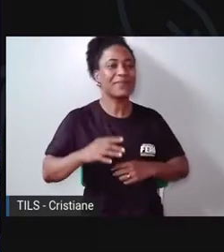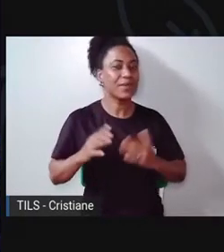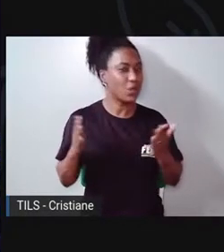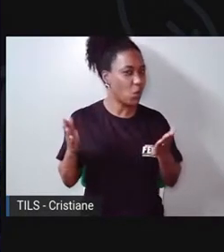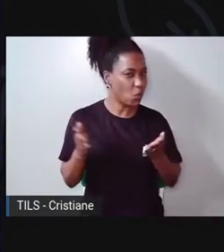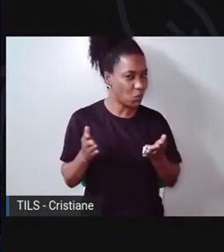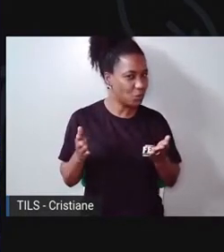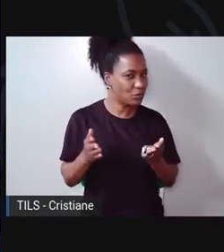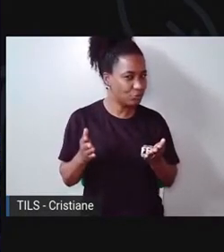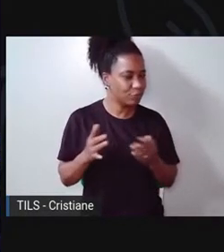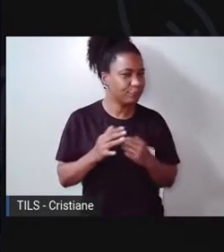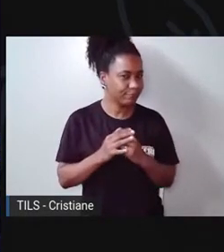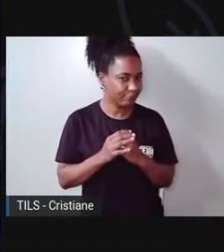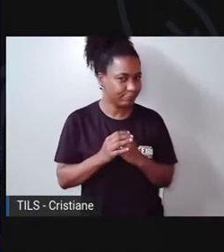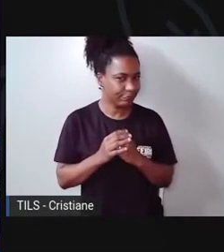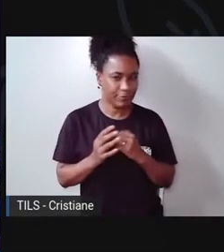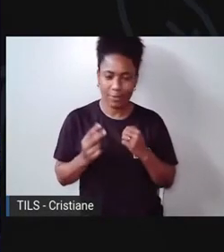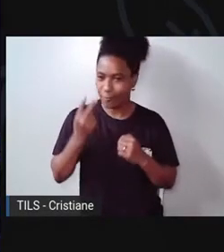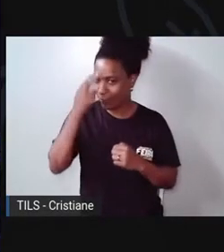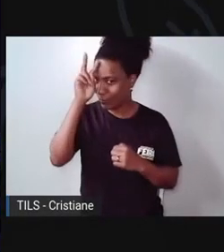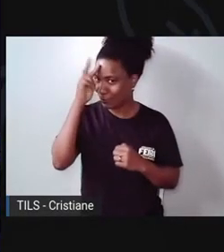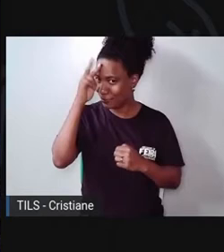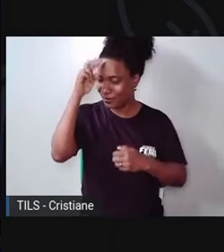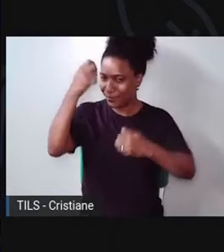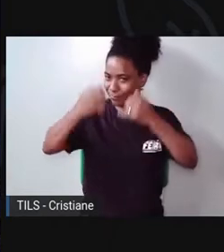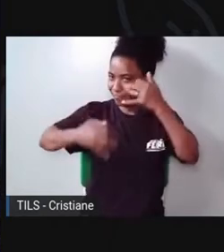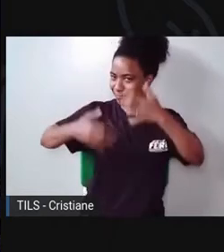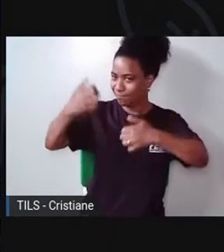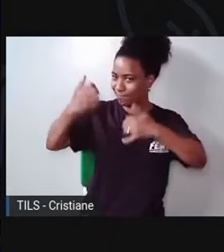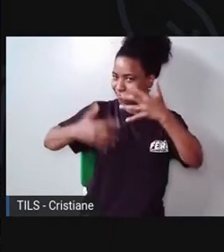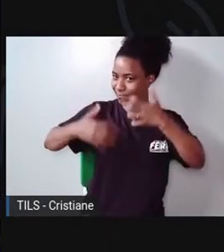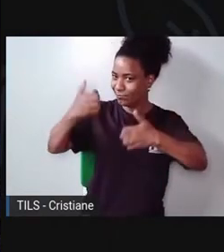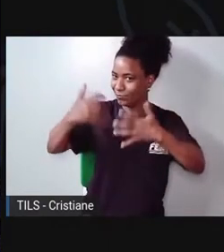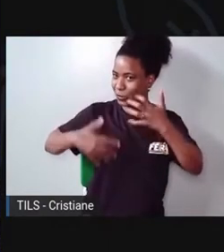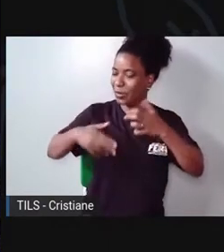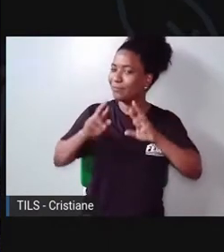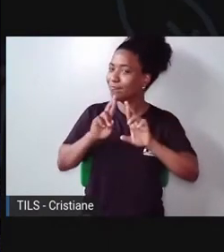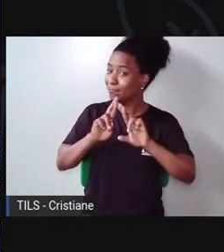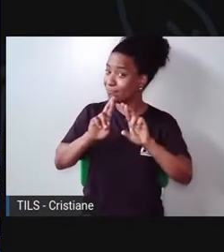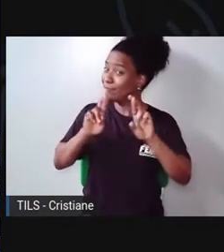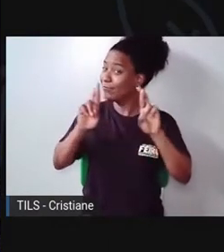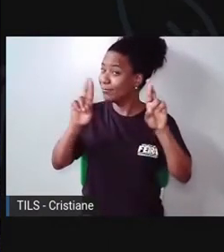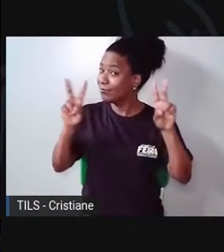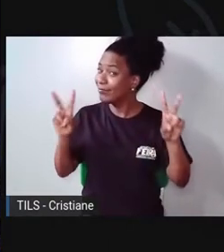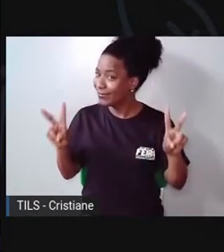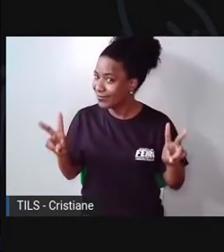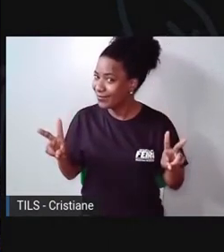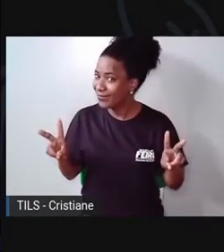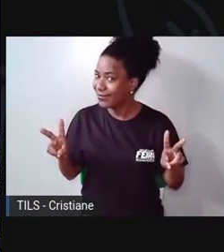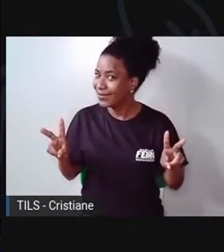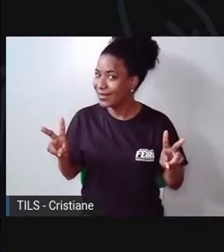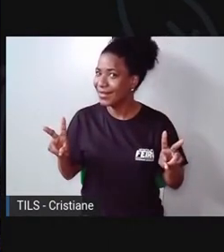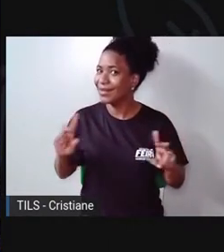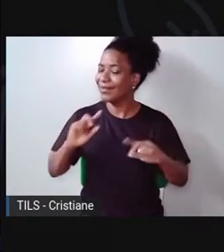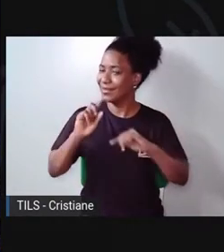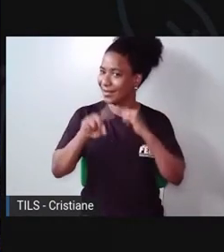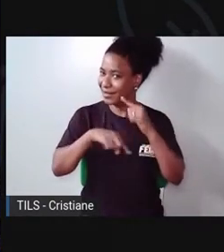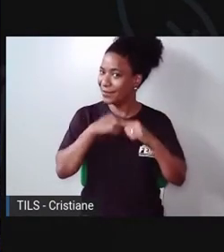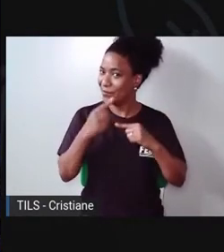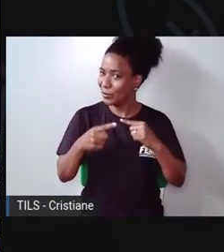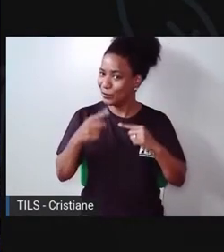uma história diferente e no finalzinho dela vamos recapitular